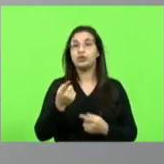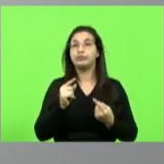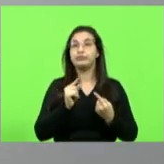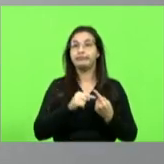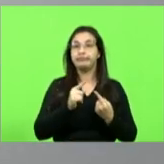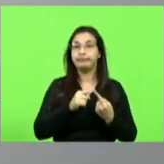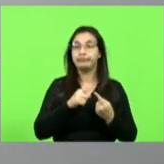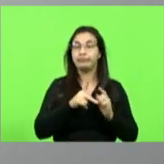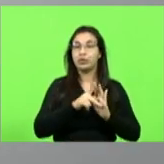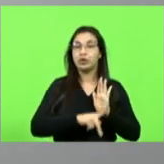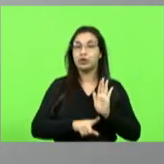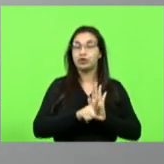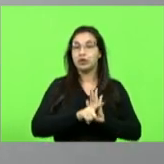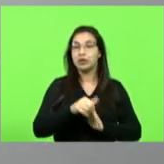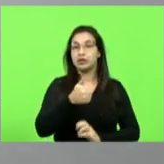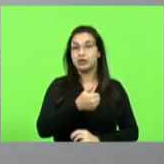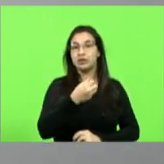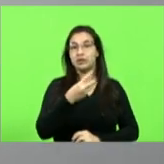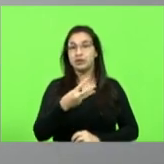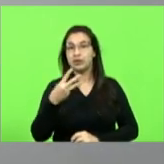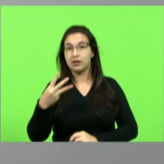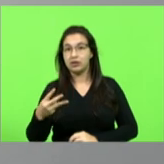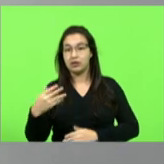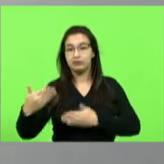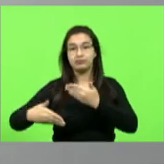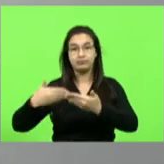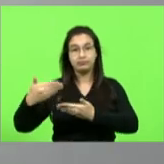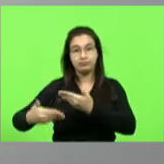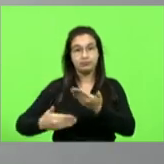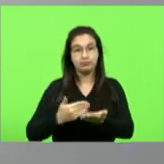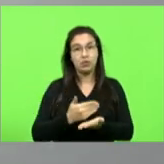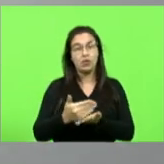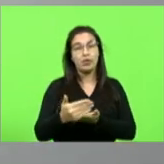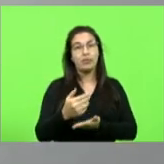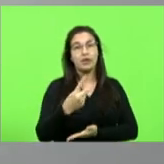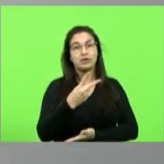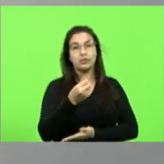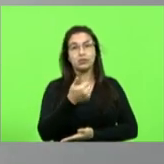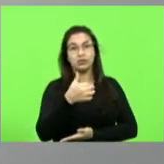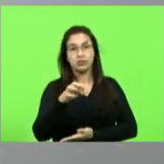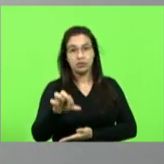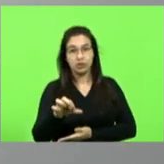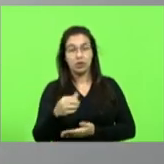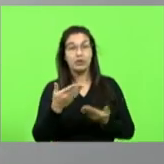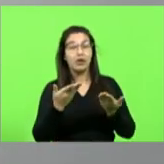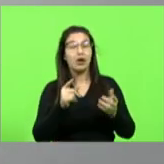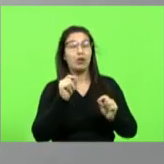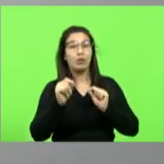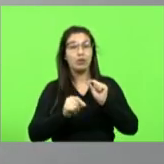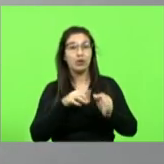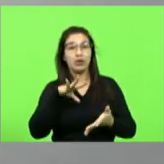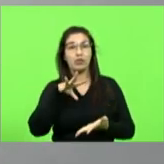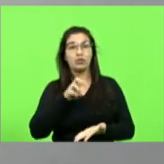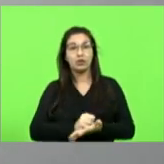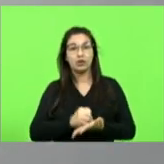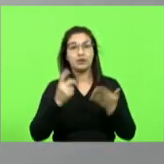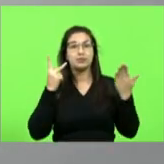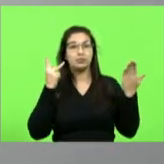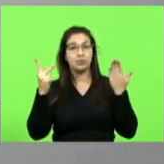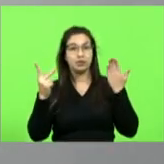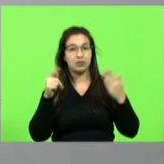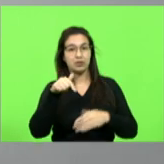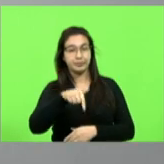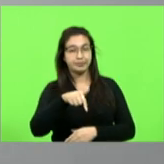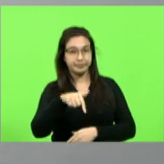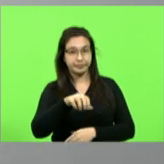lei 133, que tramita na Alesc desde 2019, e que dispunha, então, sobre a contratação de psicólogos nas escolas